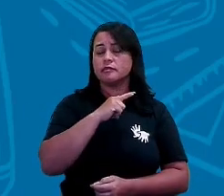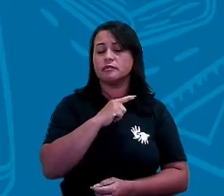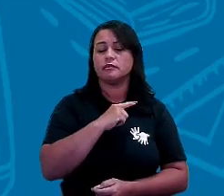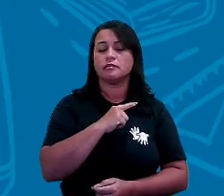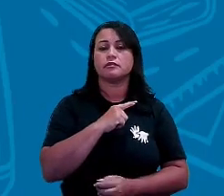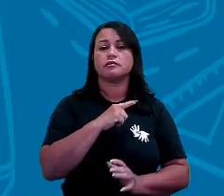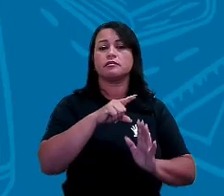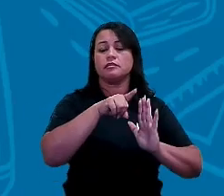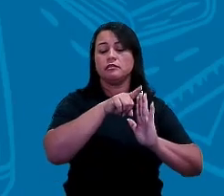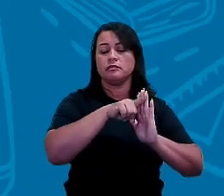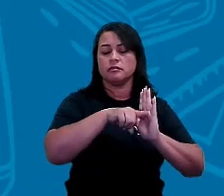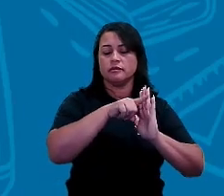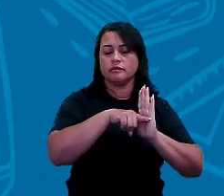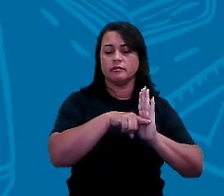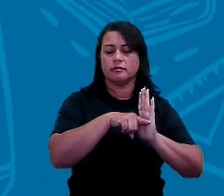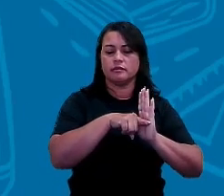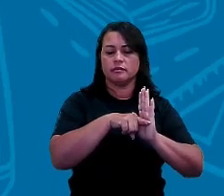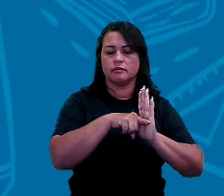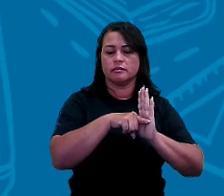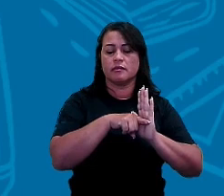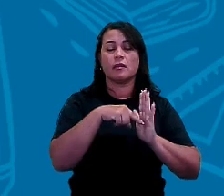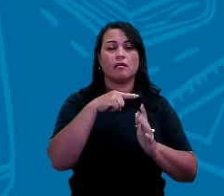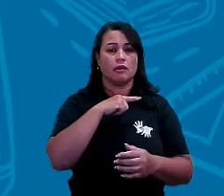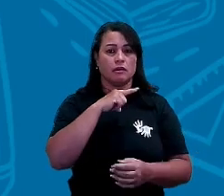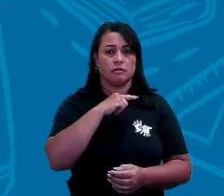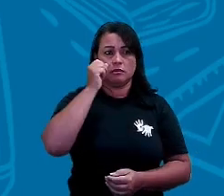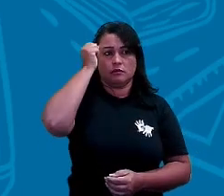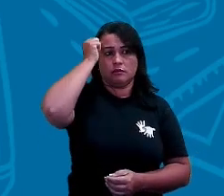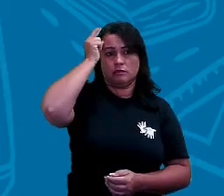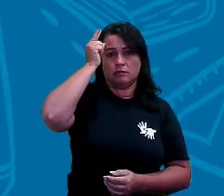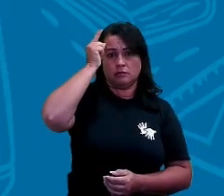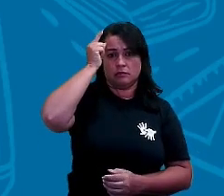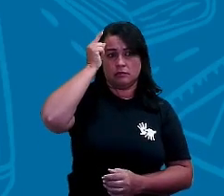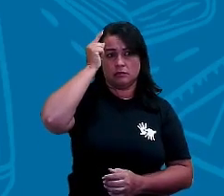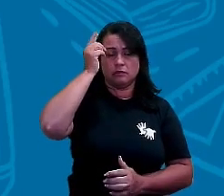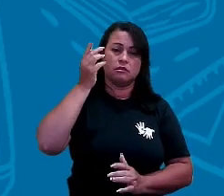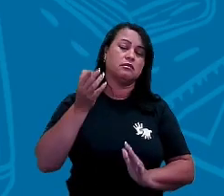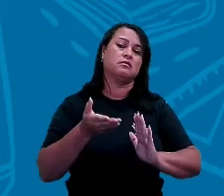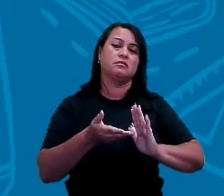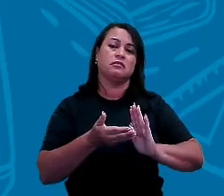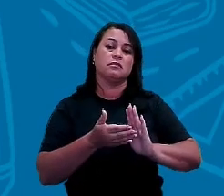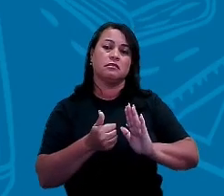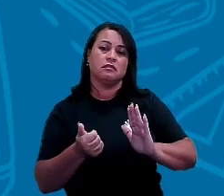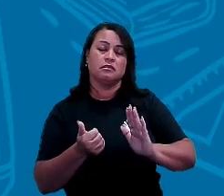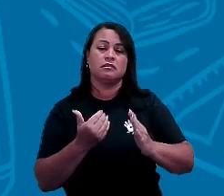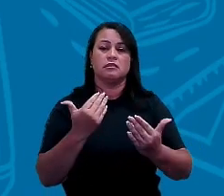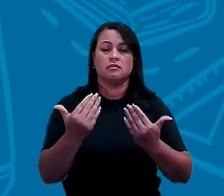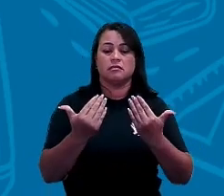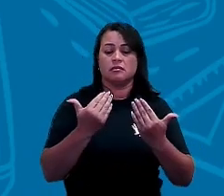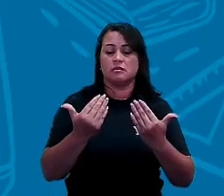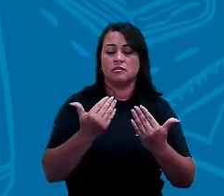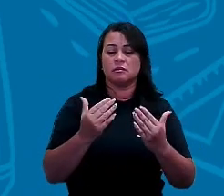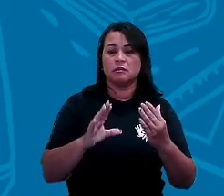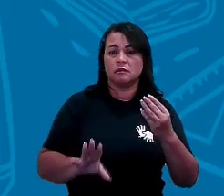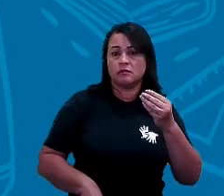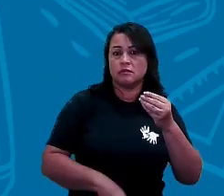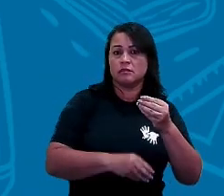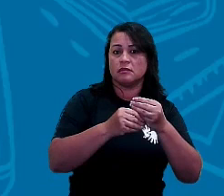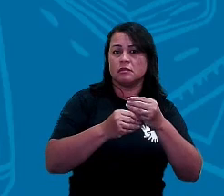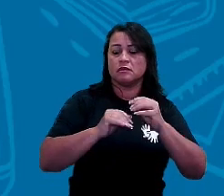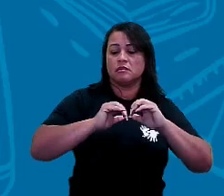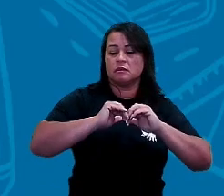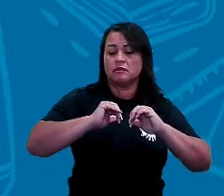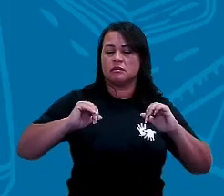uma subtração que te dá as ideias de tirar, comparar, completar e separar. Tá